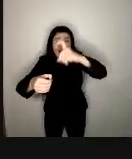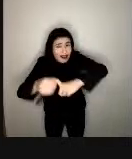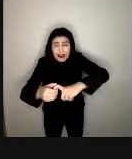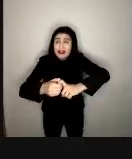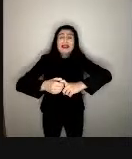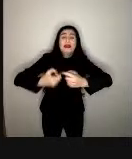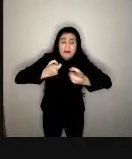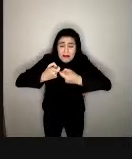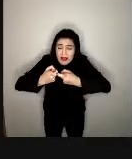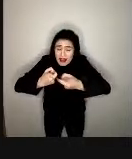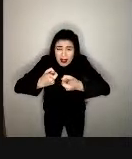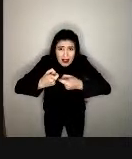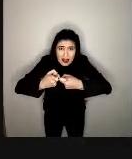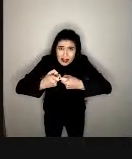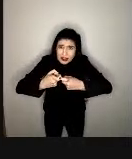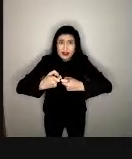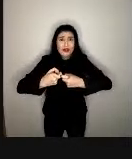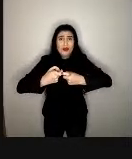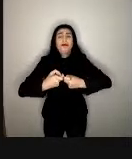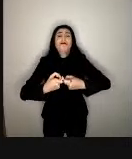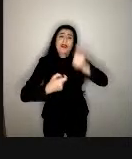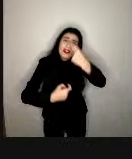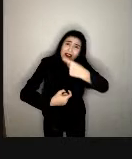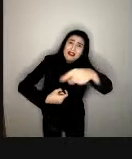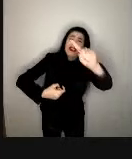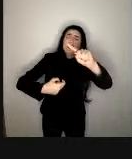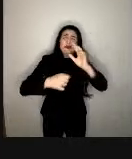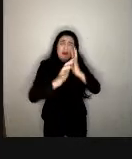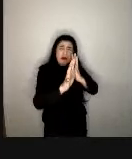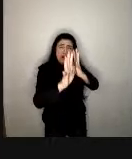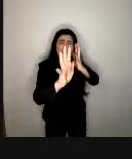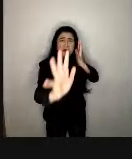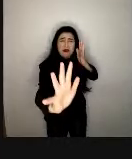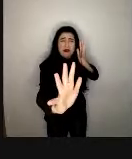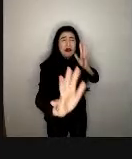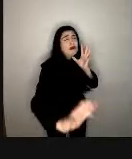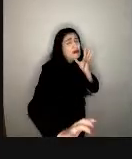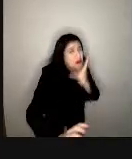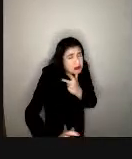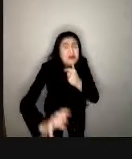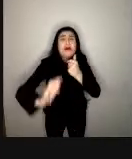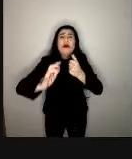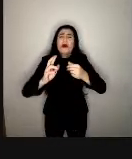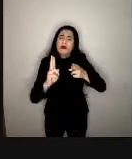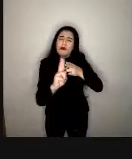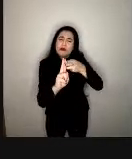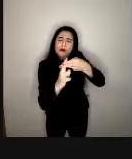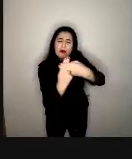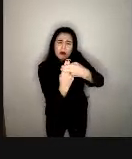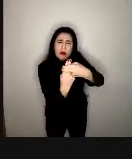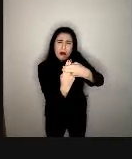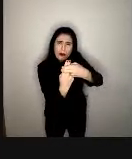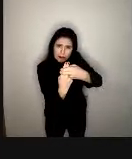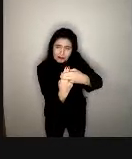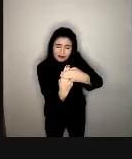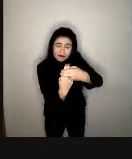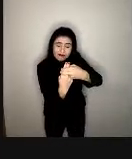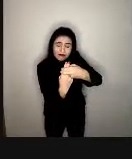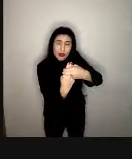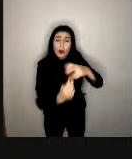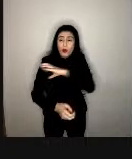as longas filas do SUS, e foi bastante complicado. Claro, minha cunhada, meu sobrinho, que está aqui atrás